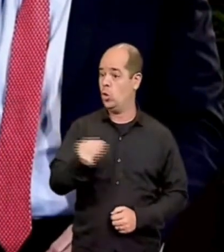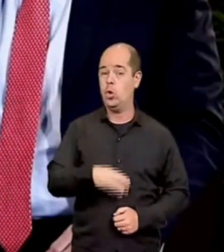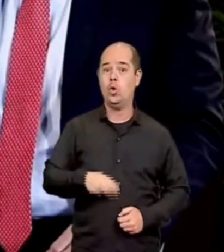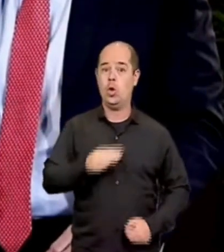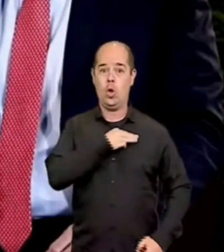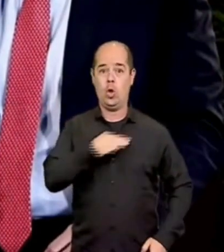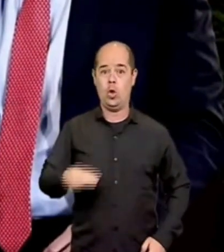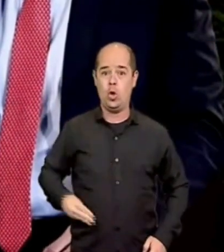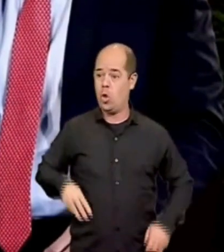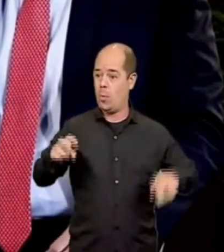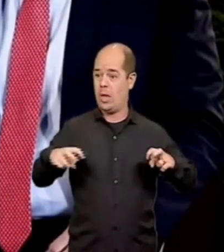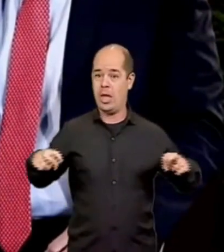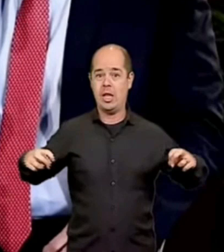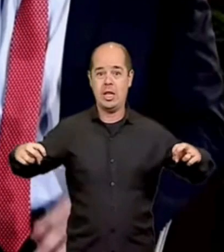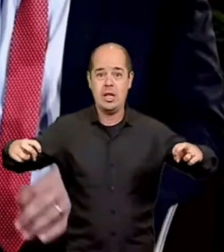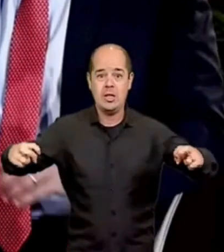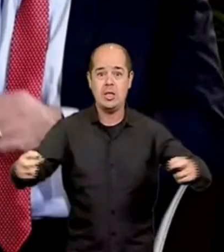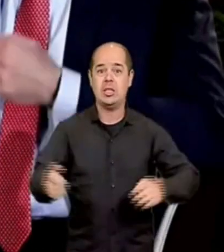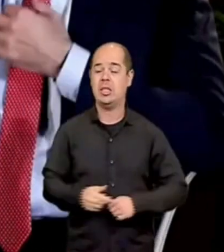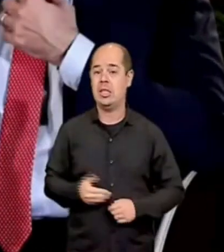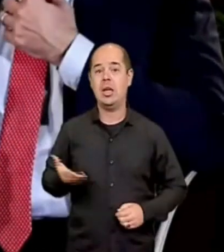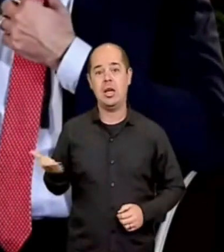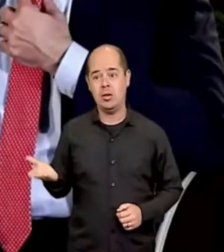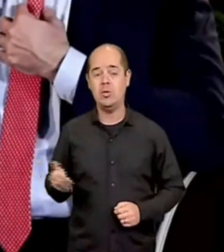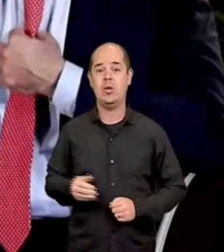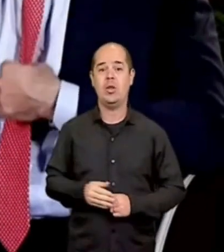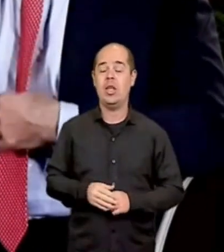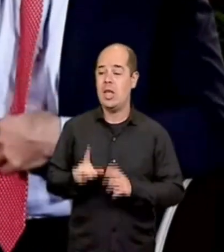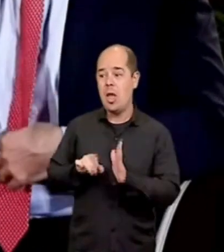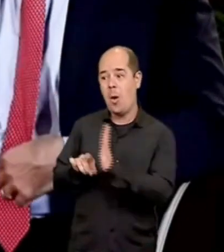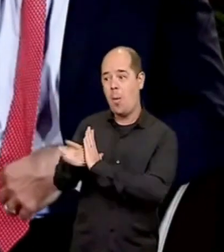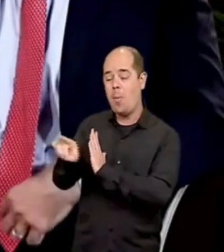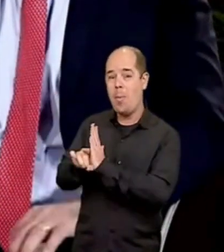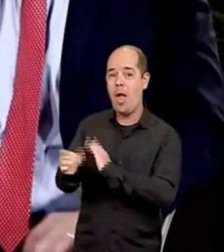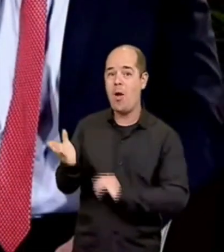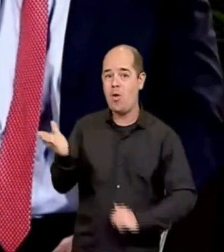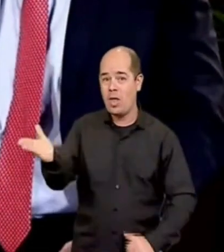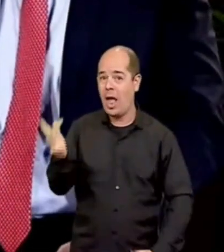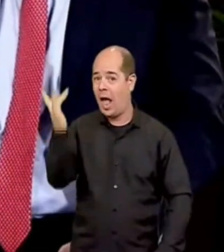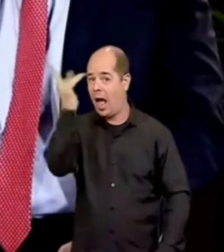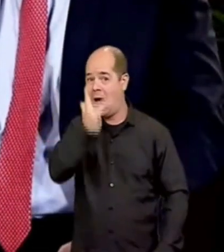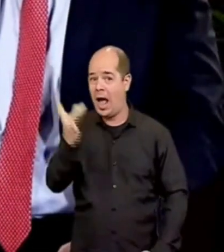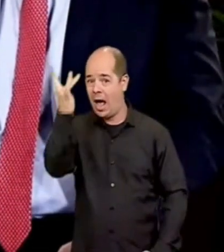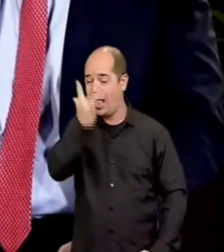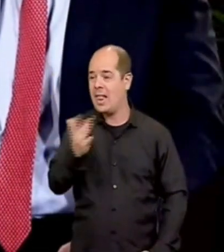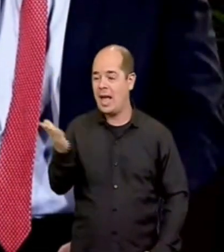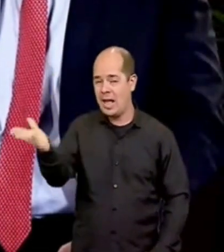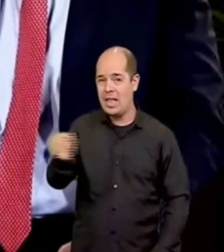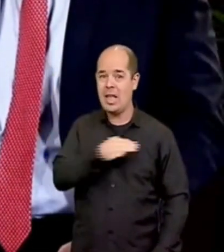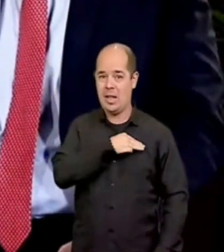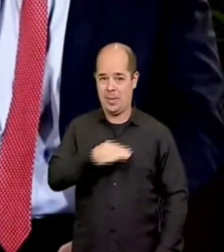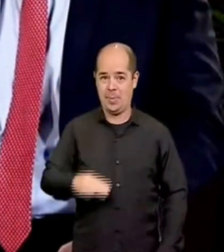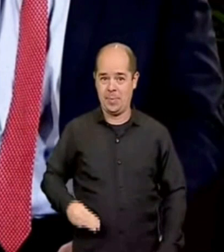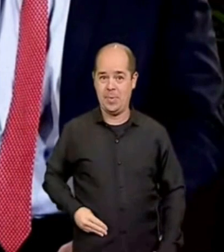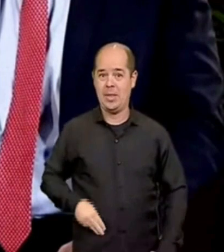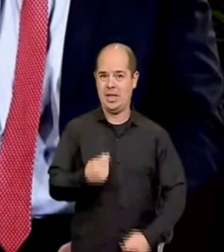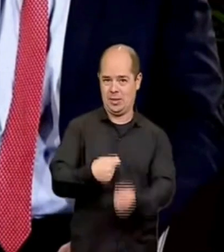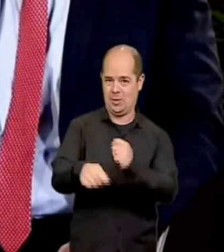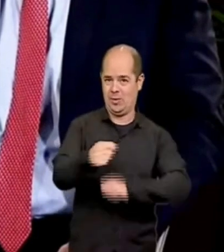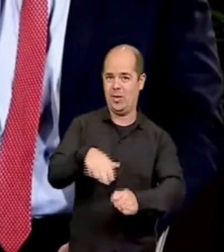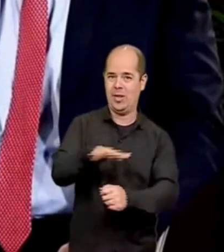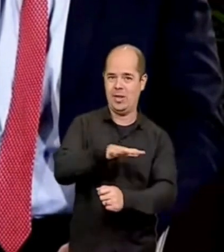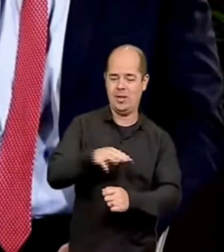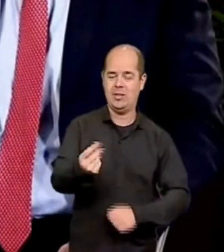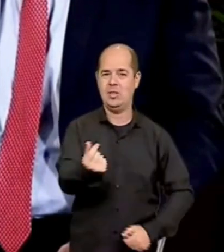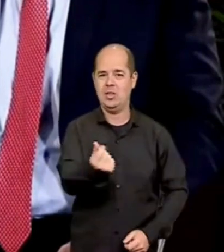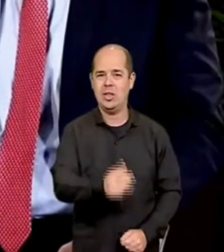para o companheiro Haddad, que é o nosso ministro da Economia. Haddad, como é que você viu a viagem e o que